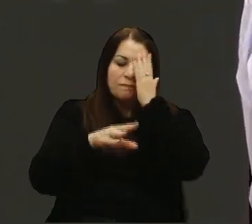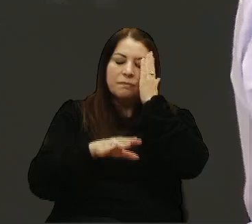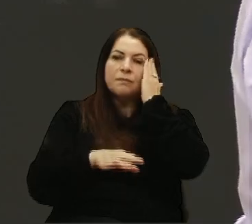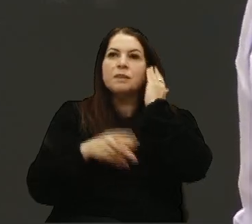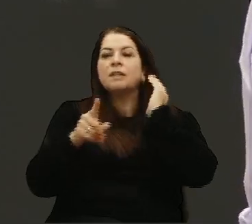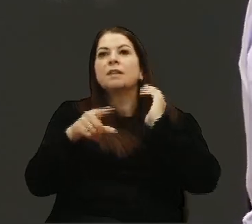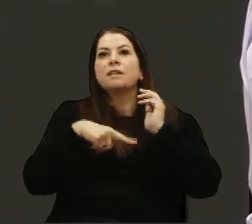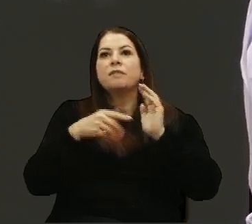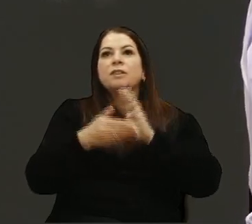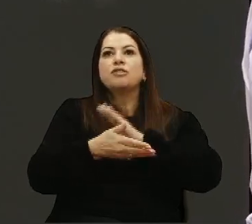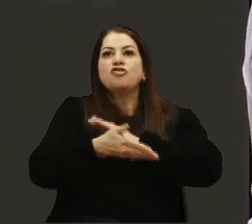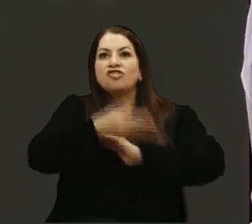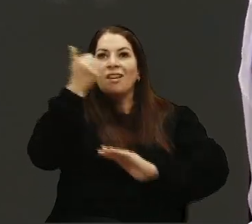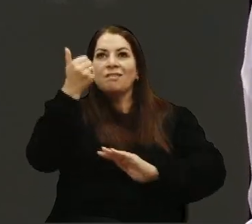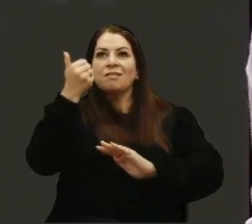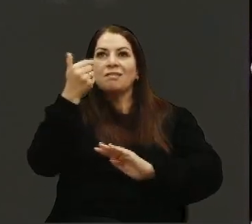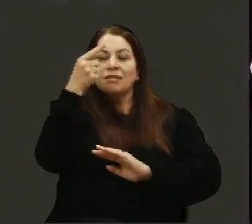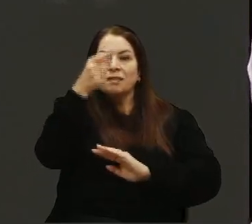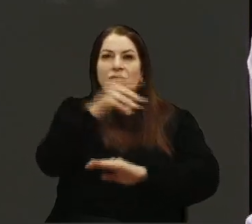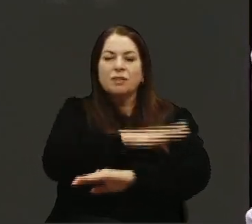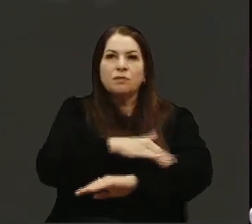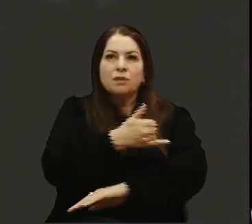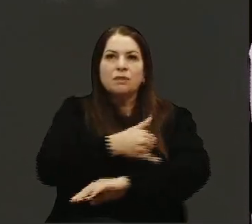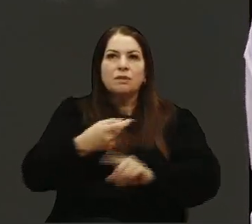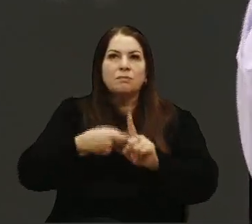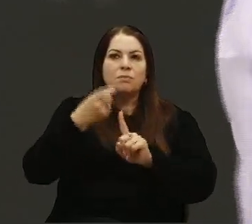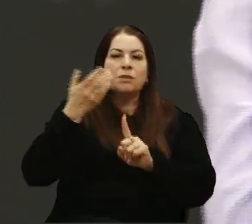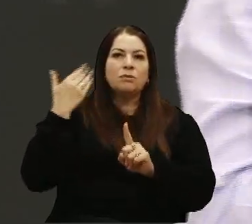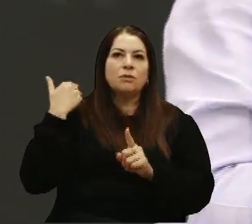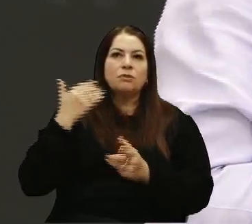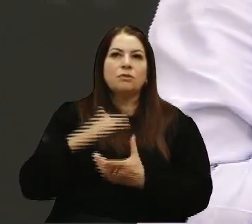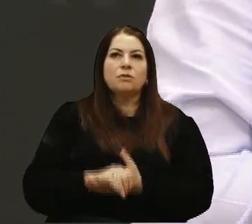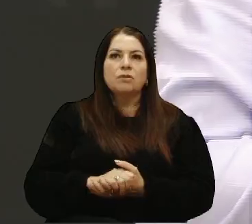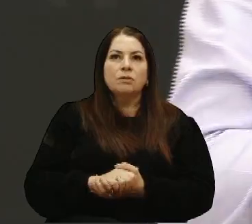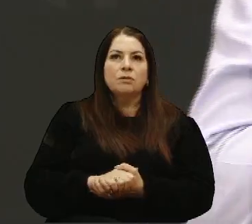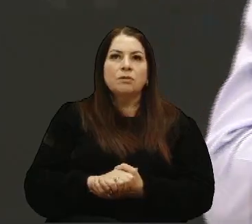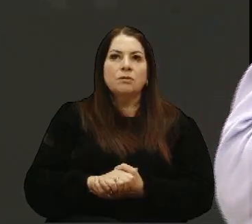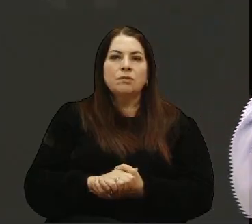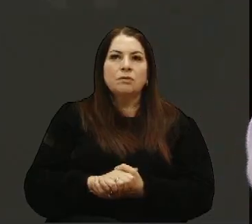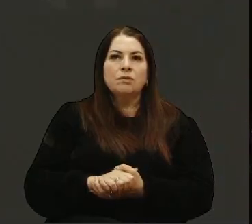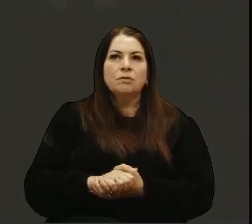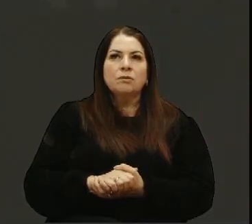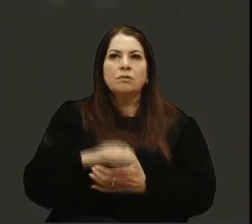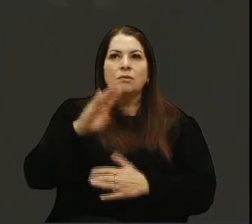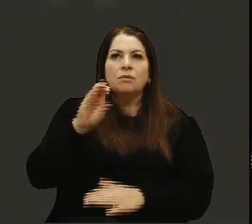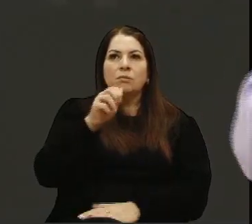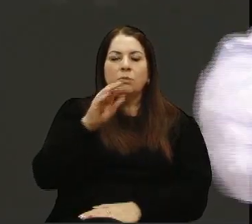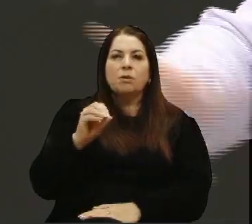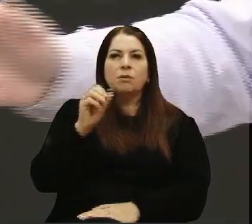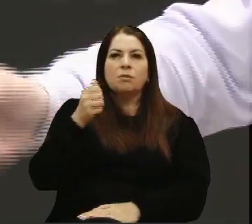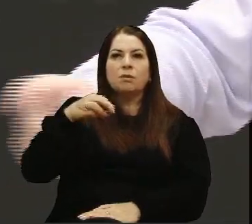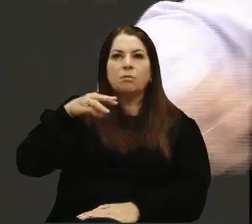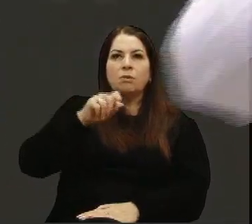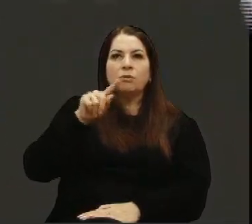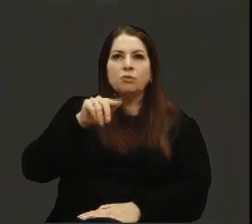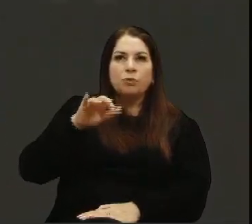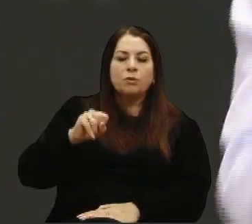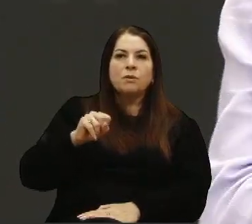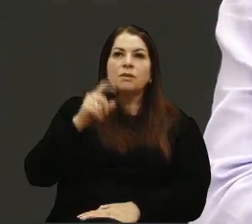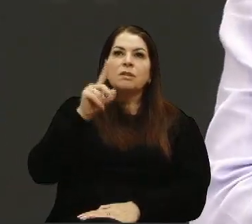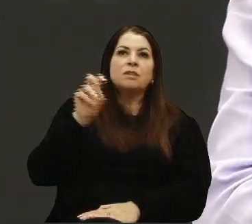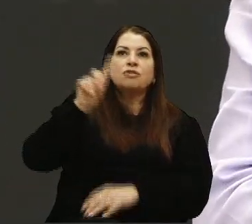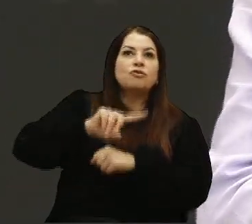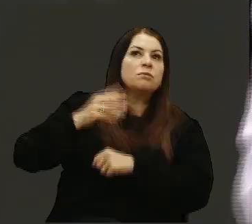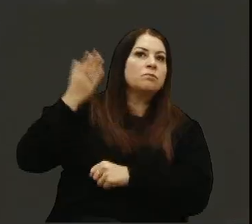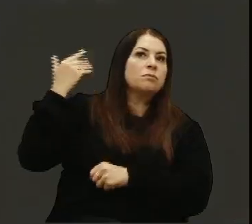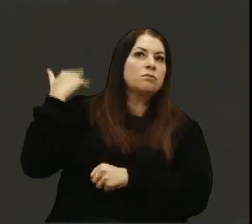Ela vai ser arrancada. Foi asfaltada mês passado. Rua Barão do Amazonas, asfaltada há 15 dias